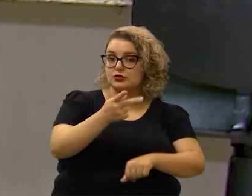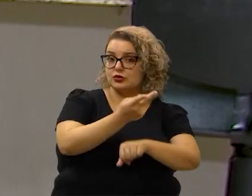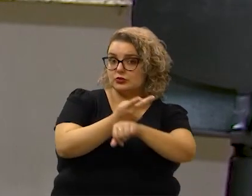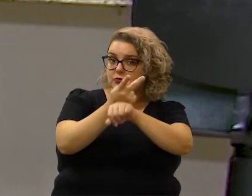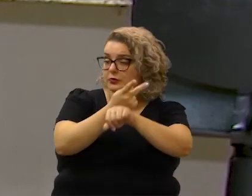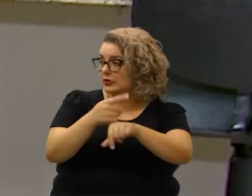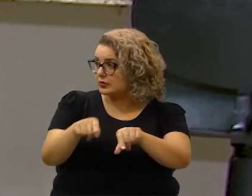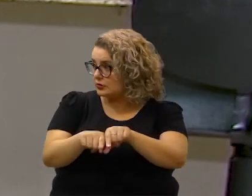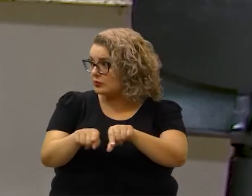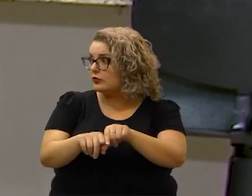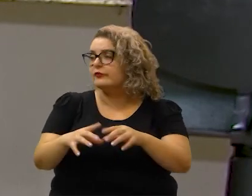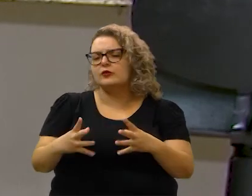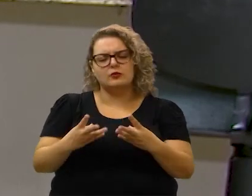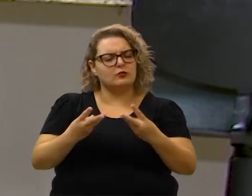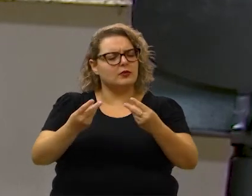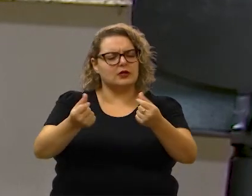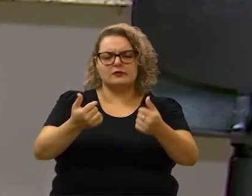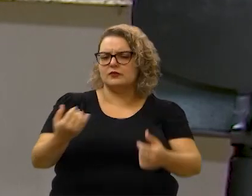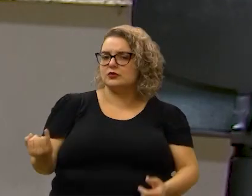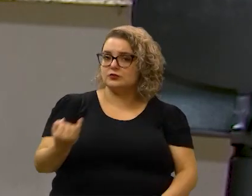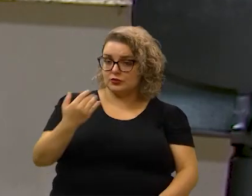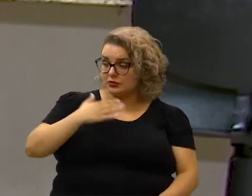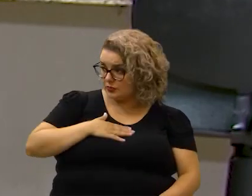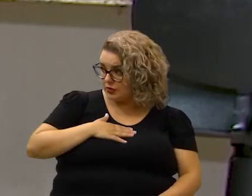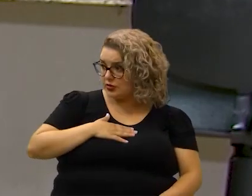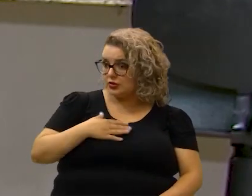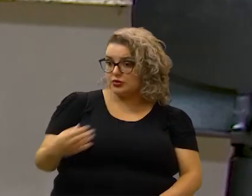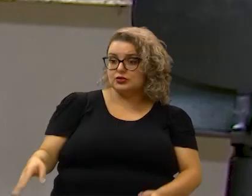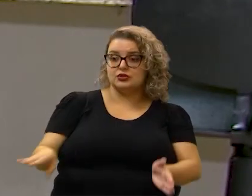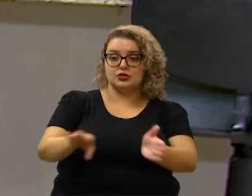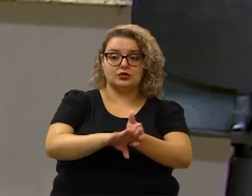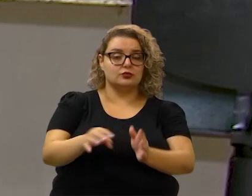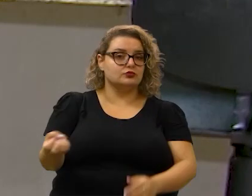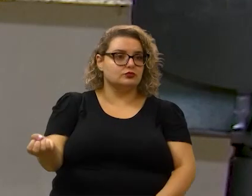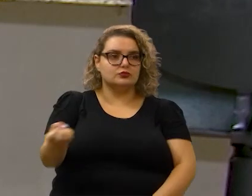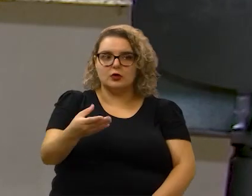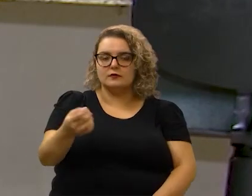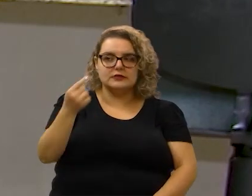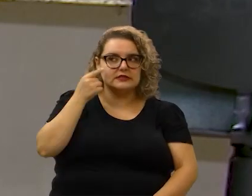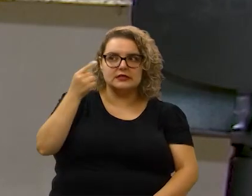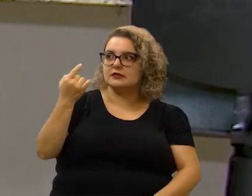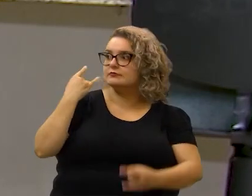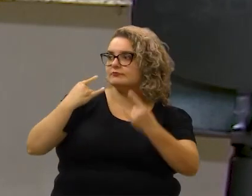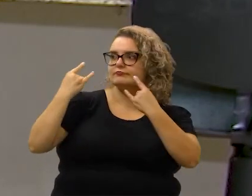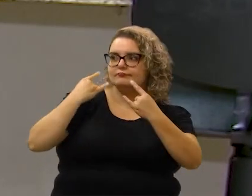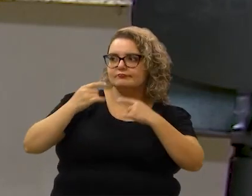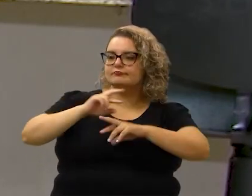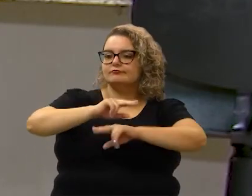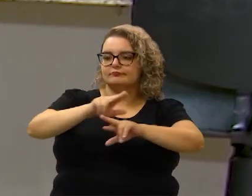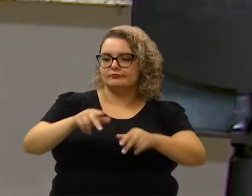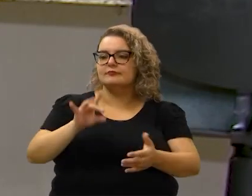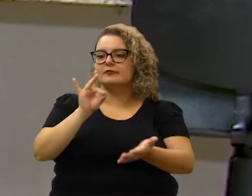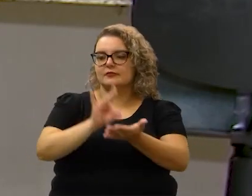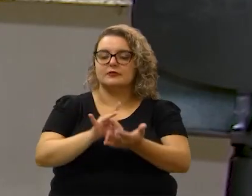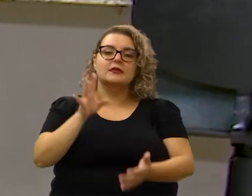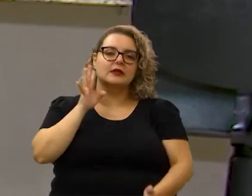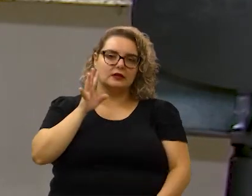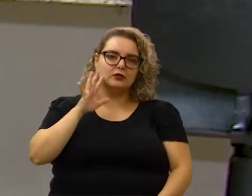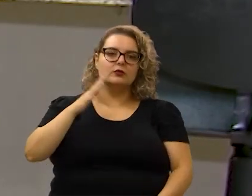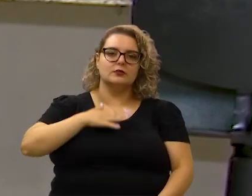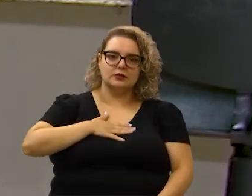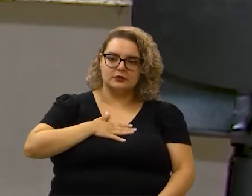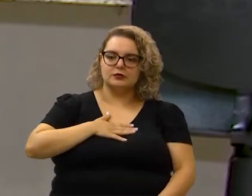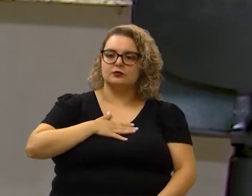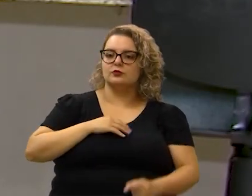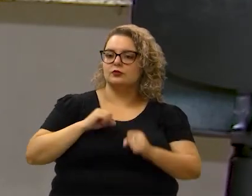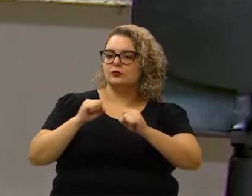premiados, foi um momento muito rico, muito importante para mim. Eu vim com novas ideias, vim com inspirações aí, e foi realmente muito bacana